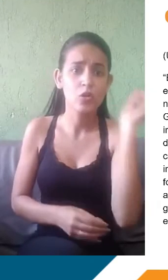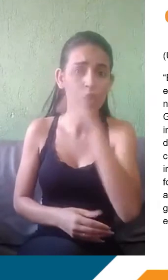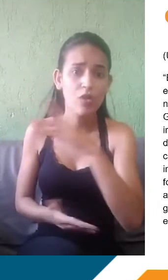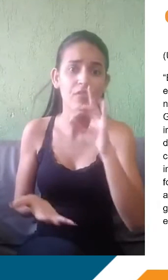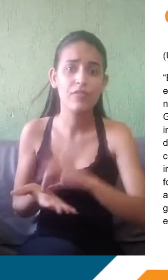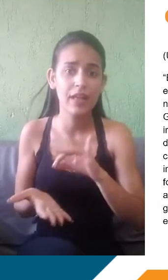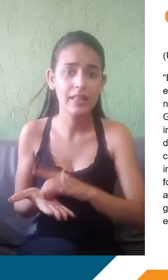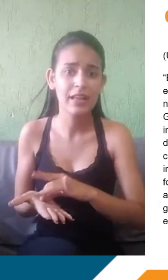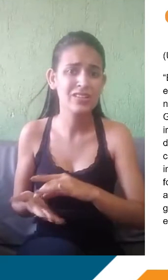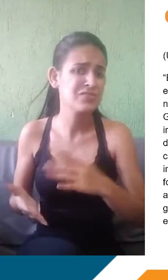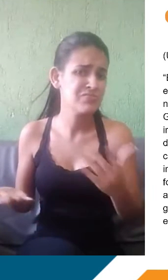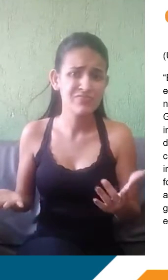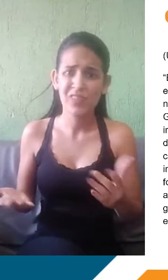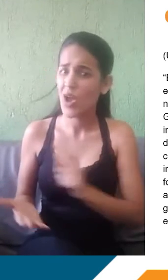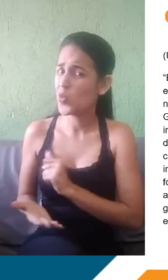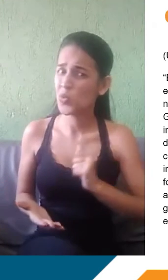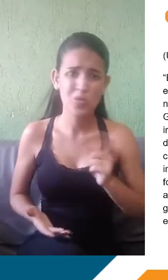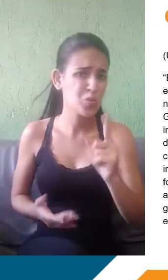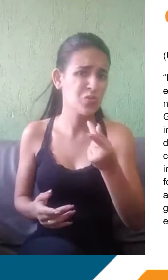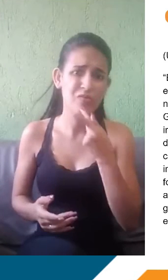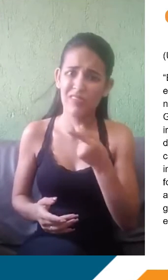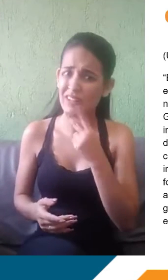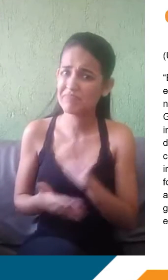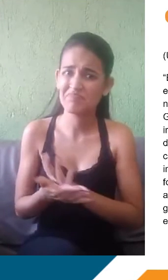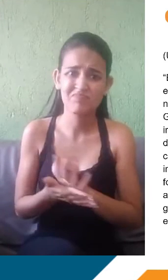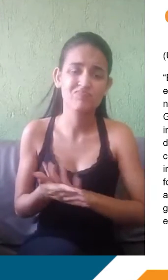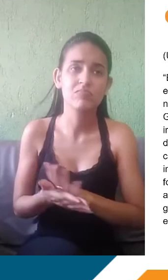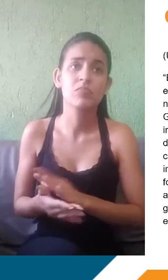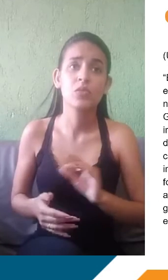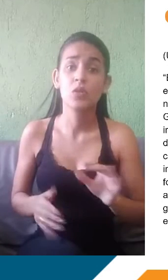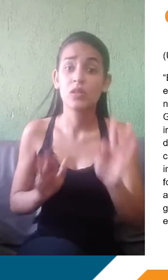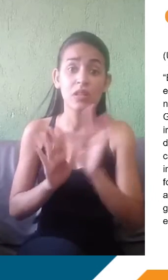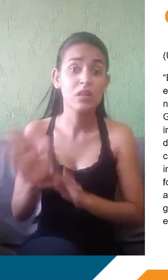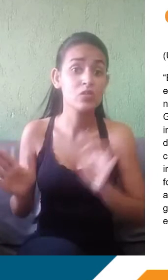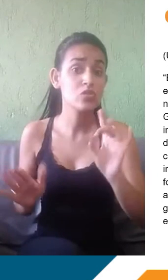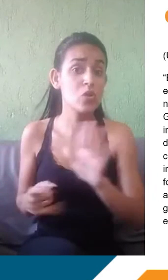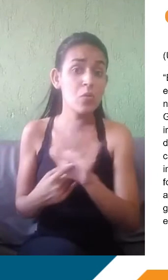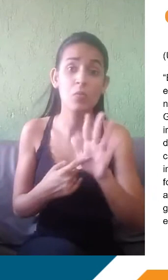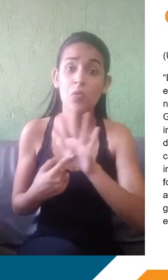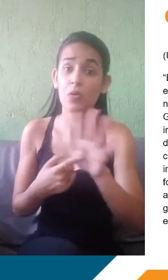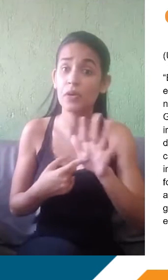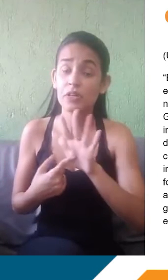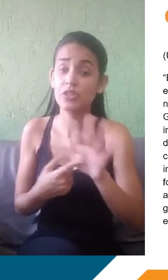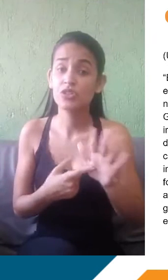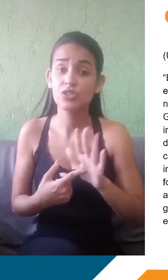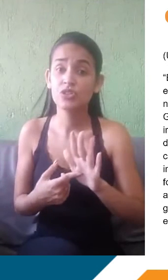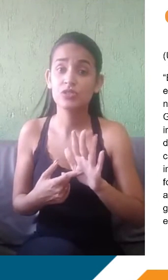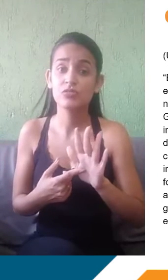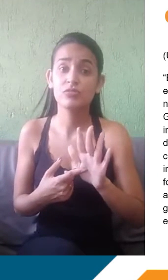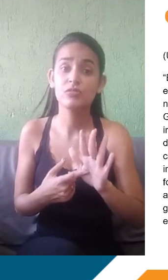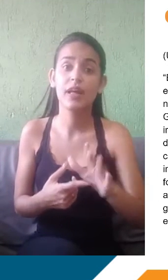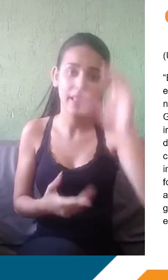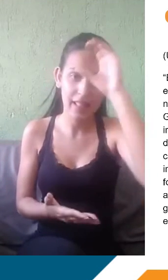não percorrido pelo raciocínio de Lima Barreto nesse texto. No texto apenas verificamos a apresentação de sua